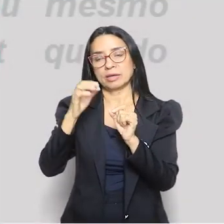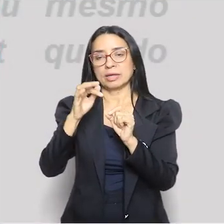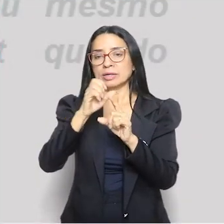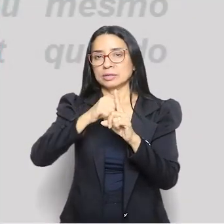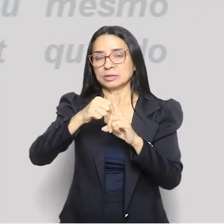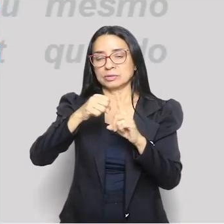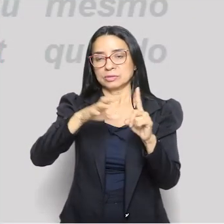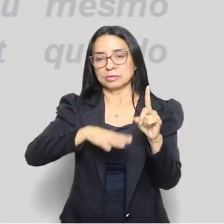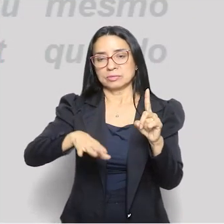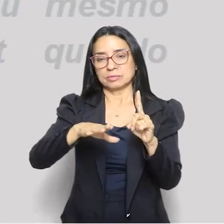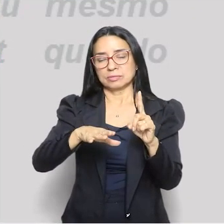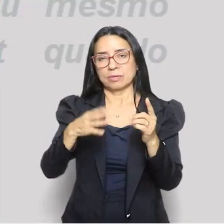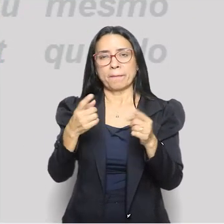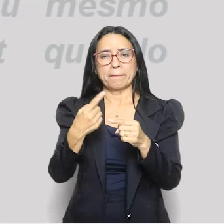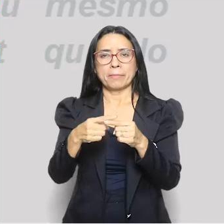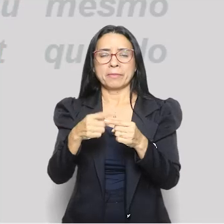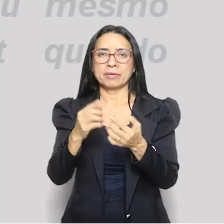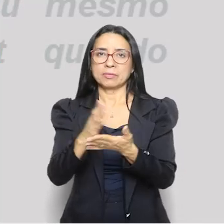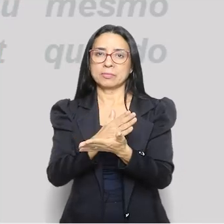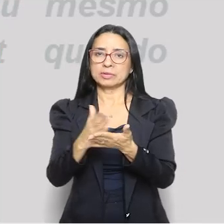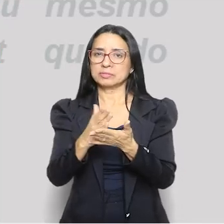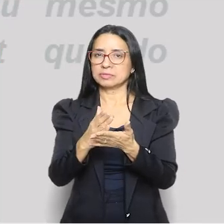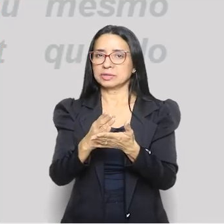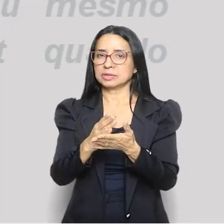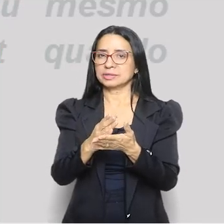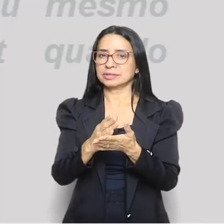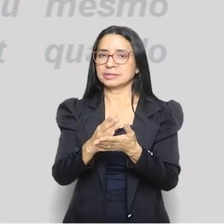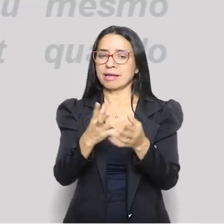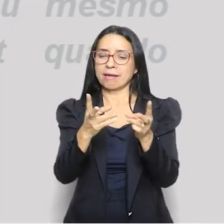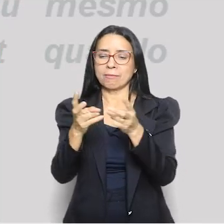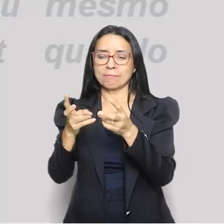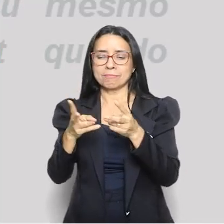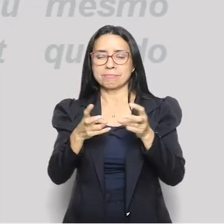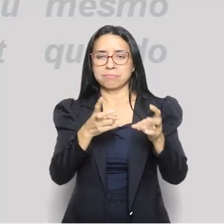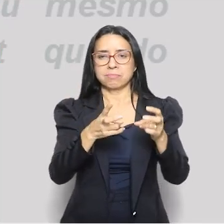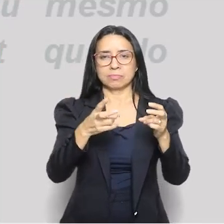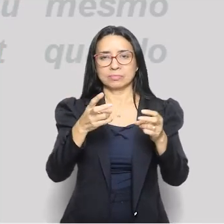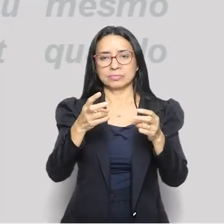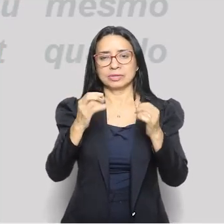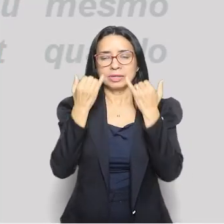vai, é tanta informação para você adquirir, para você obter, que às vezes você pode